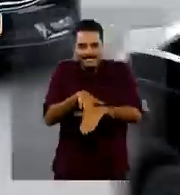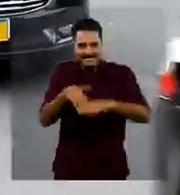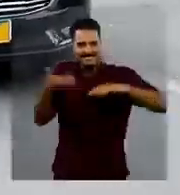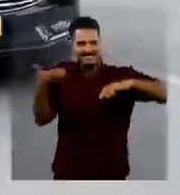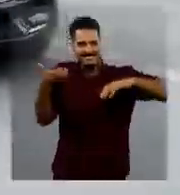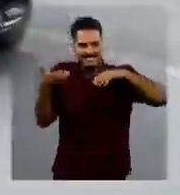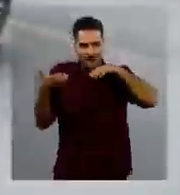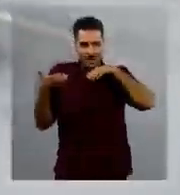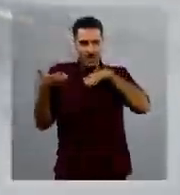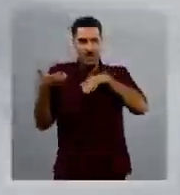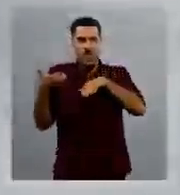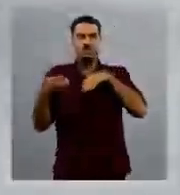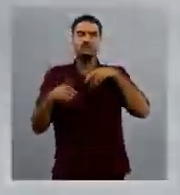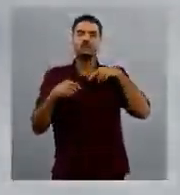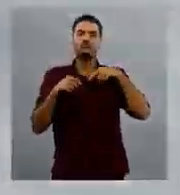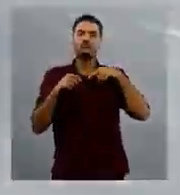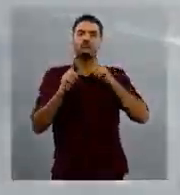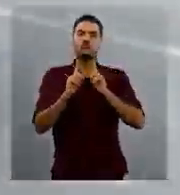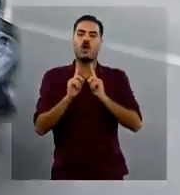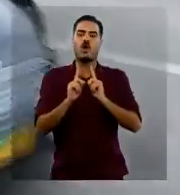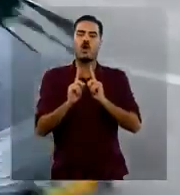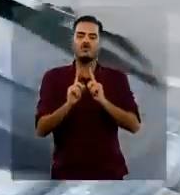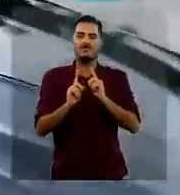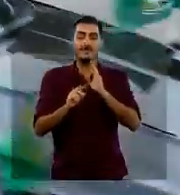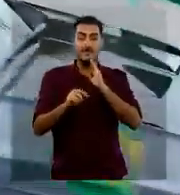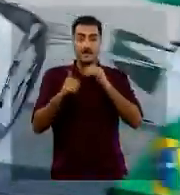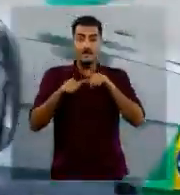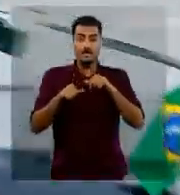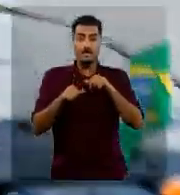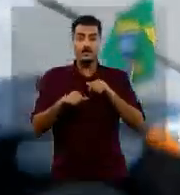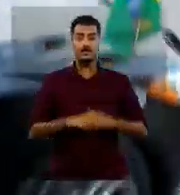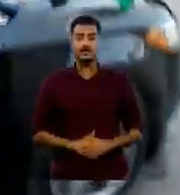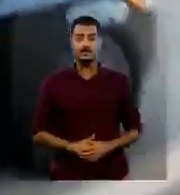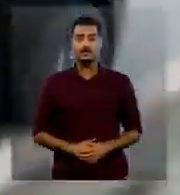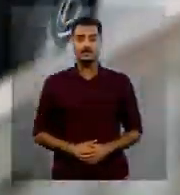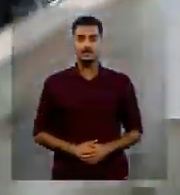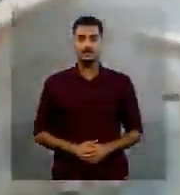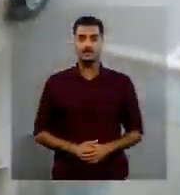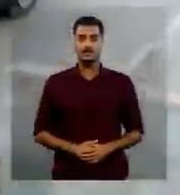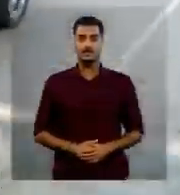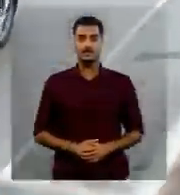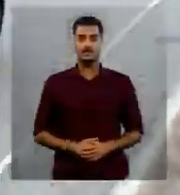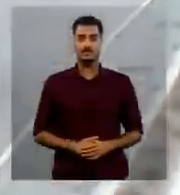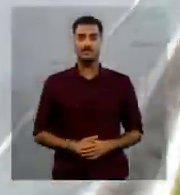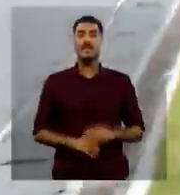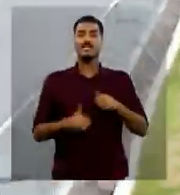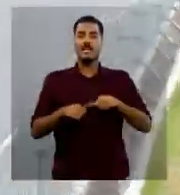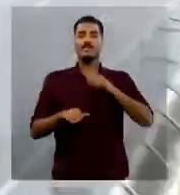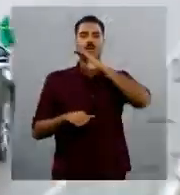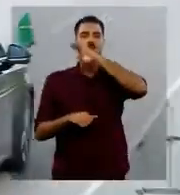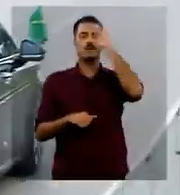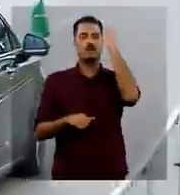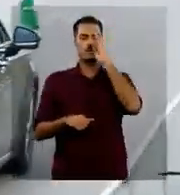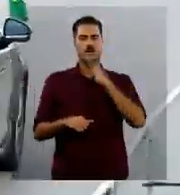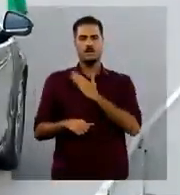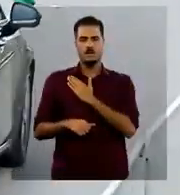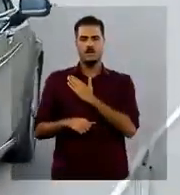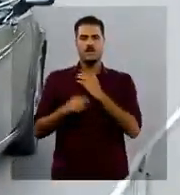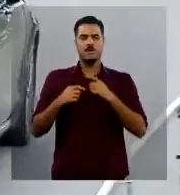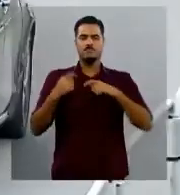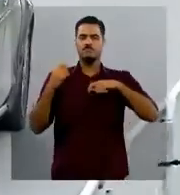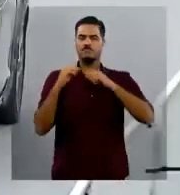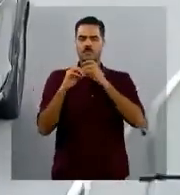Nacional, e enquanto antes dele descer a rampa do hino nacional e uma salva de 21 tiros de